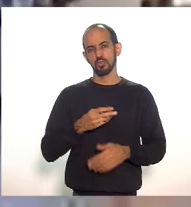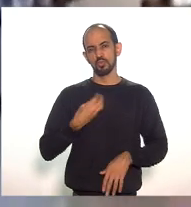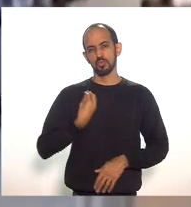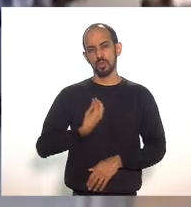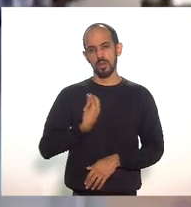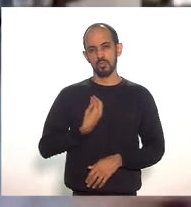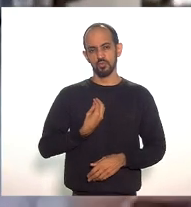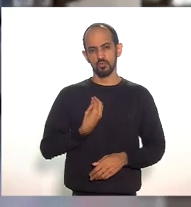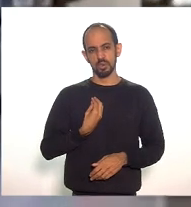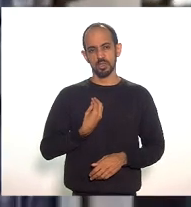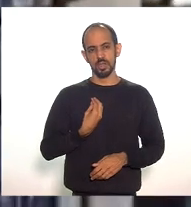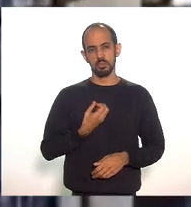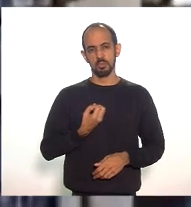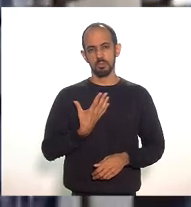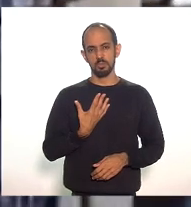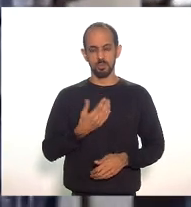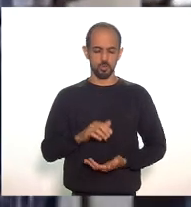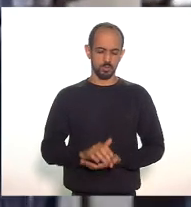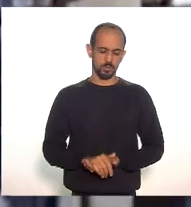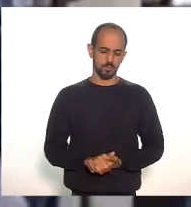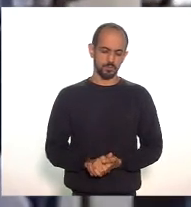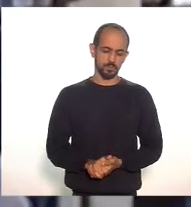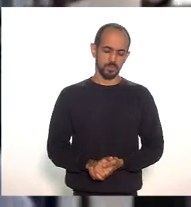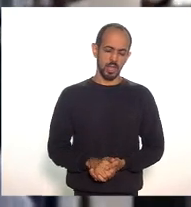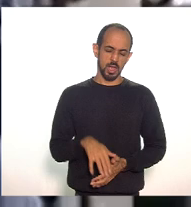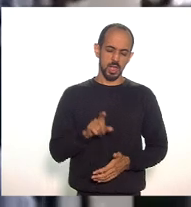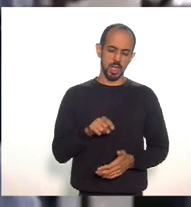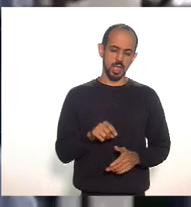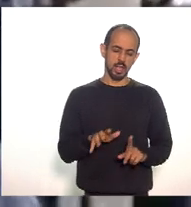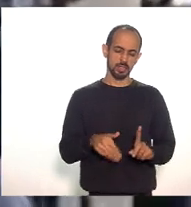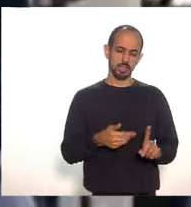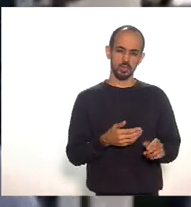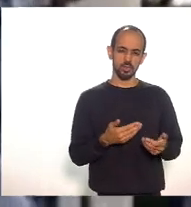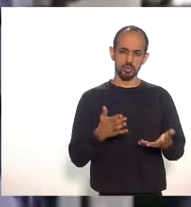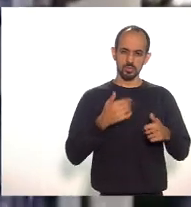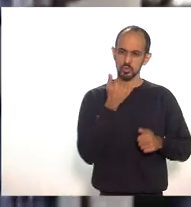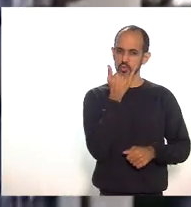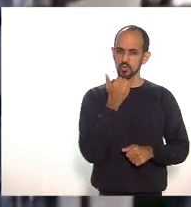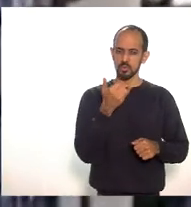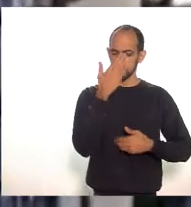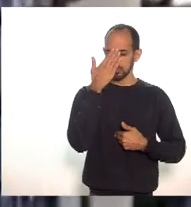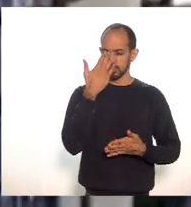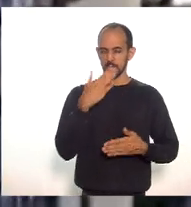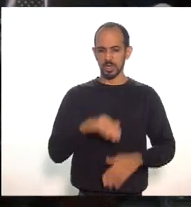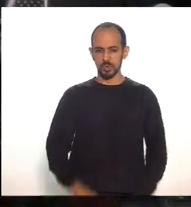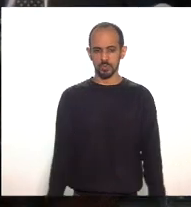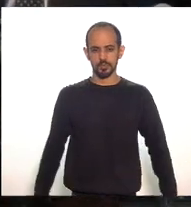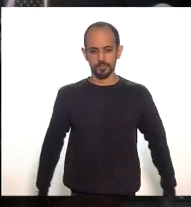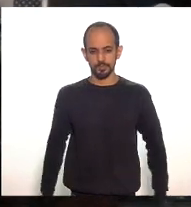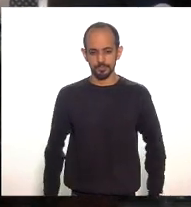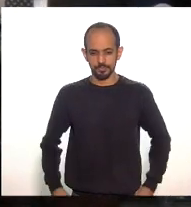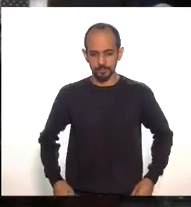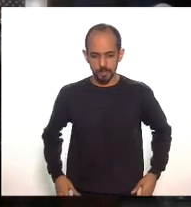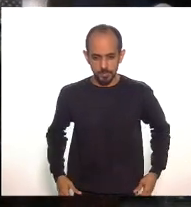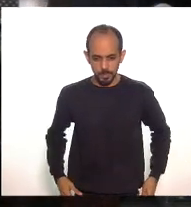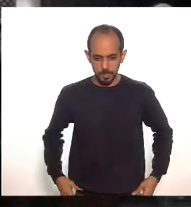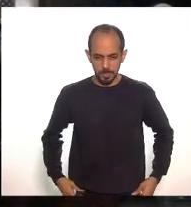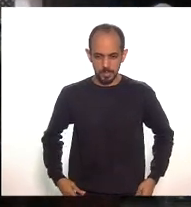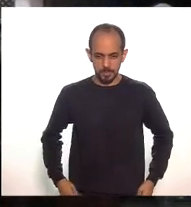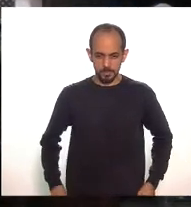a ser oferecida para todas as eram estas considerações Me desculpe muito obrigado seu parecer o deputado